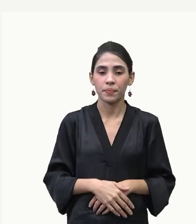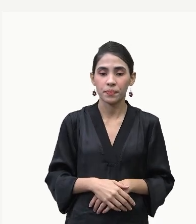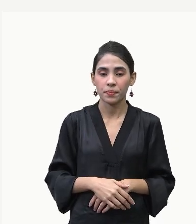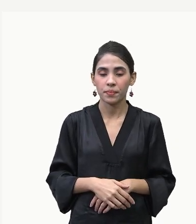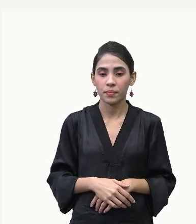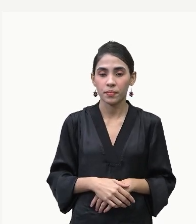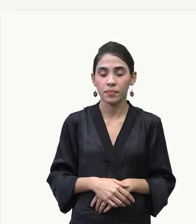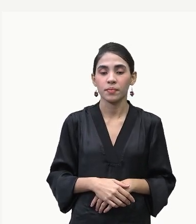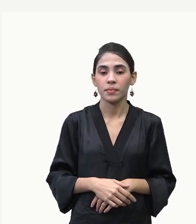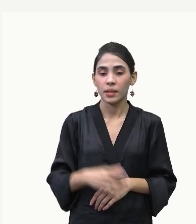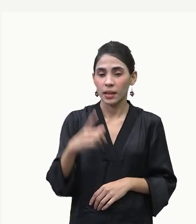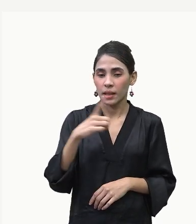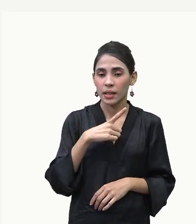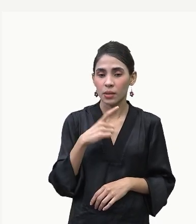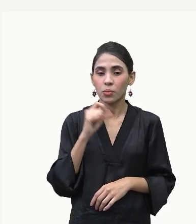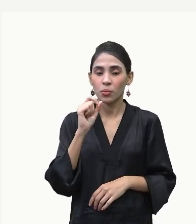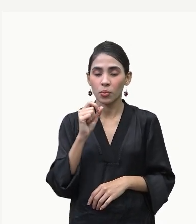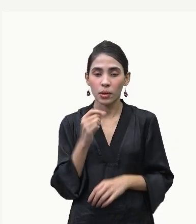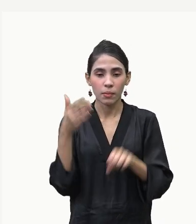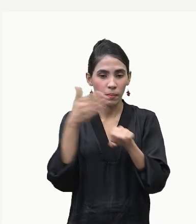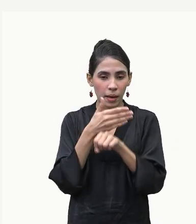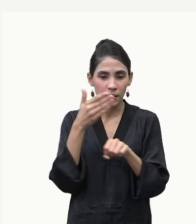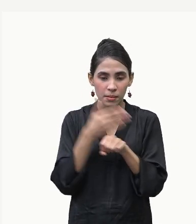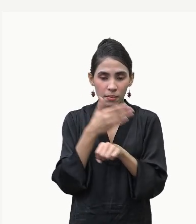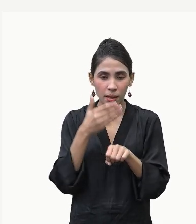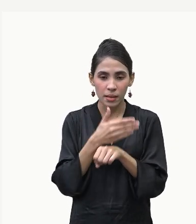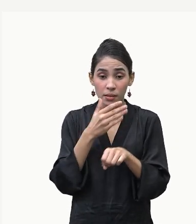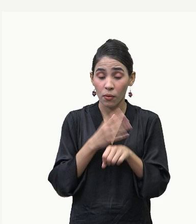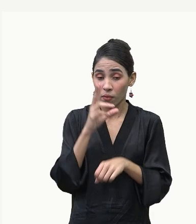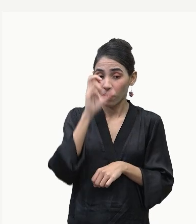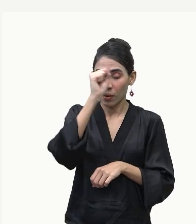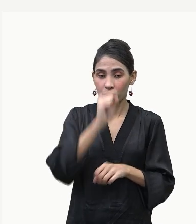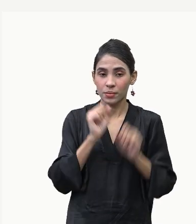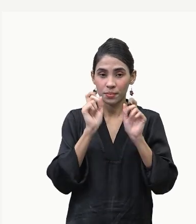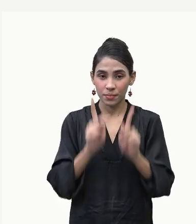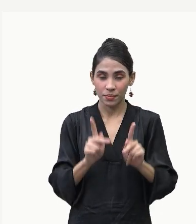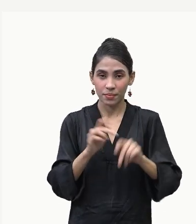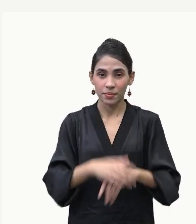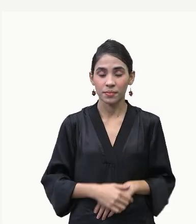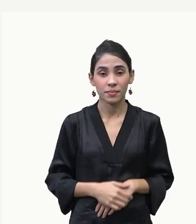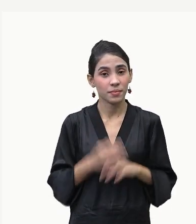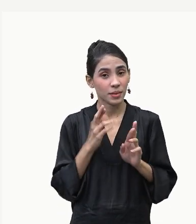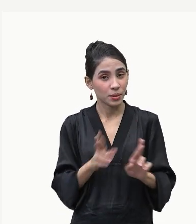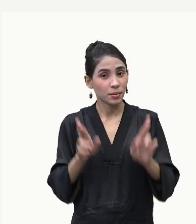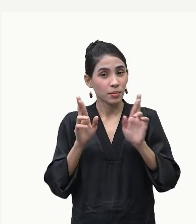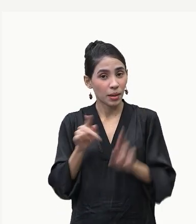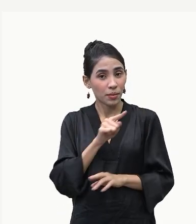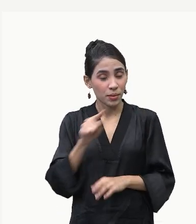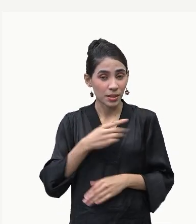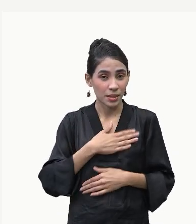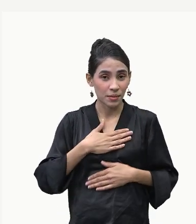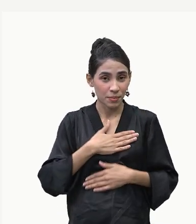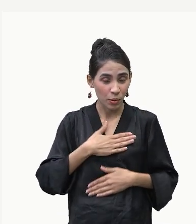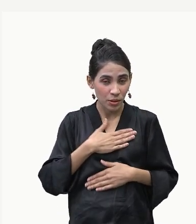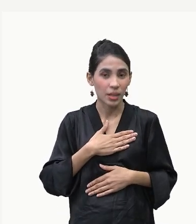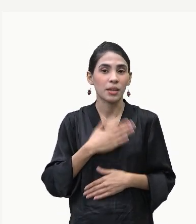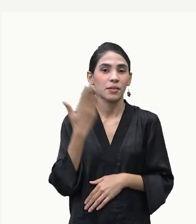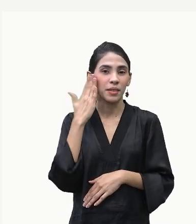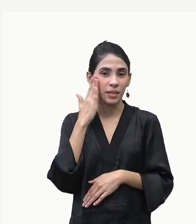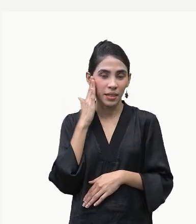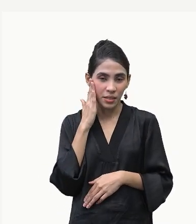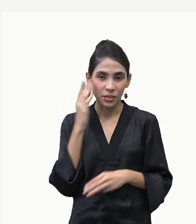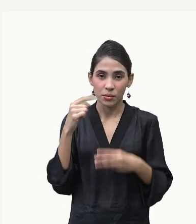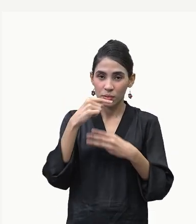com grande participação. Tudo bem, então? Espero que vocês tenham entendido desses